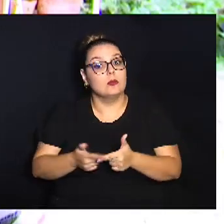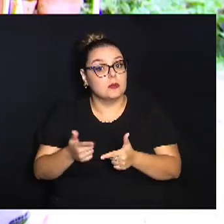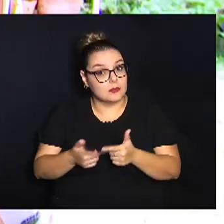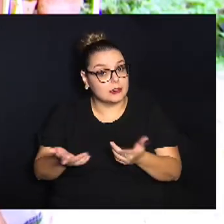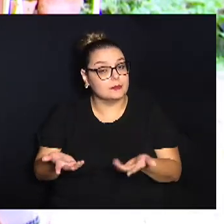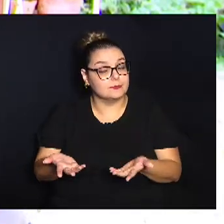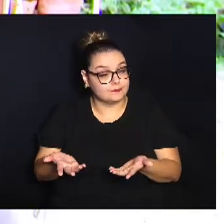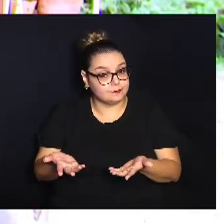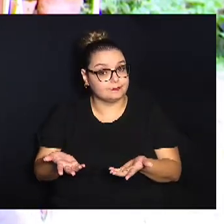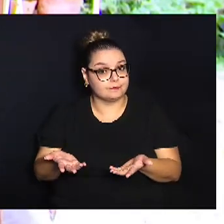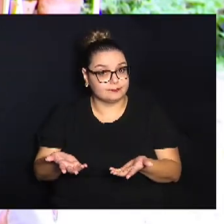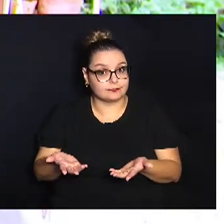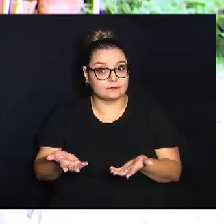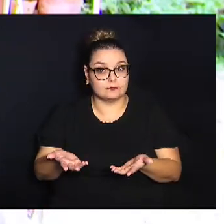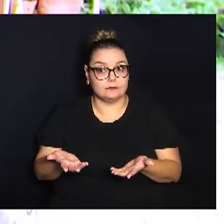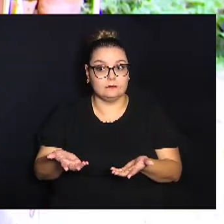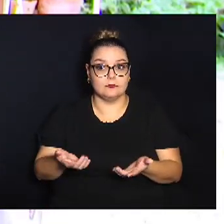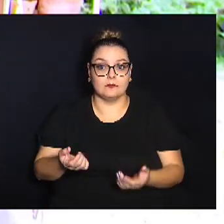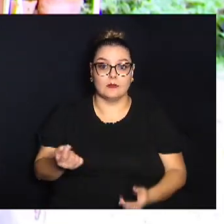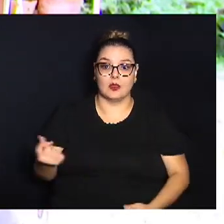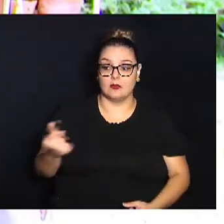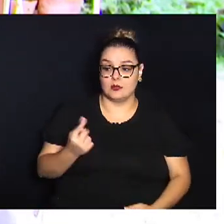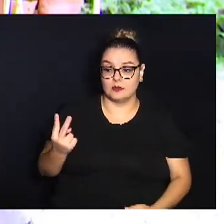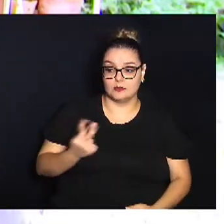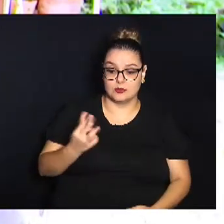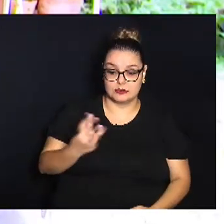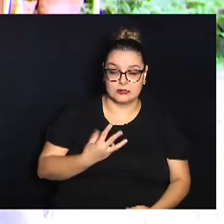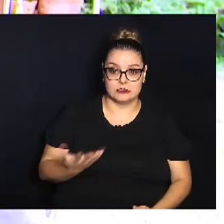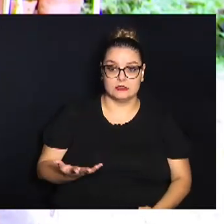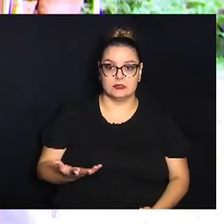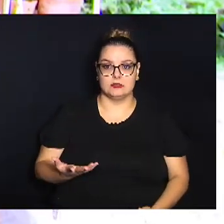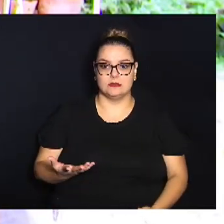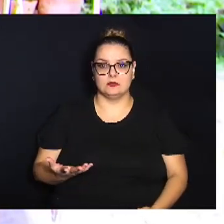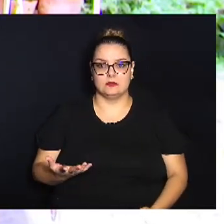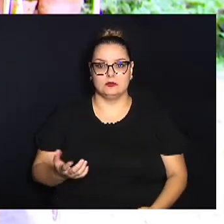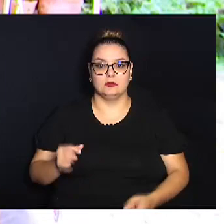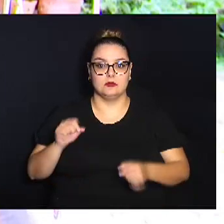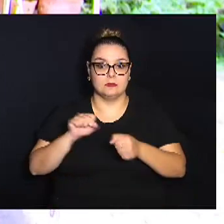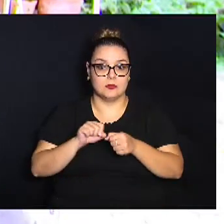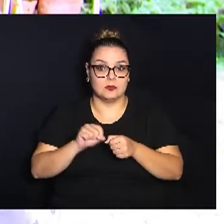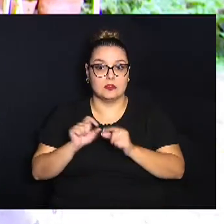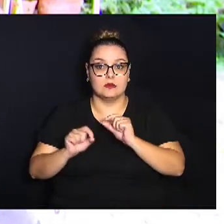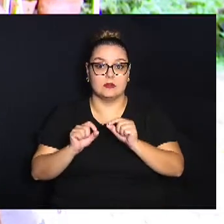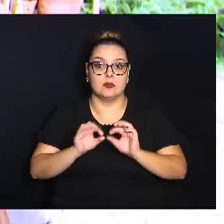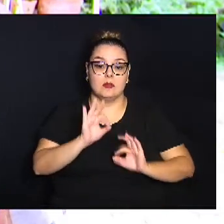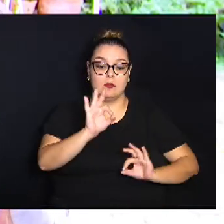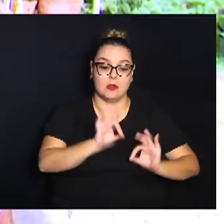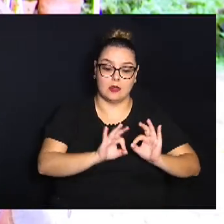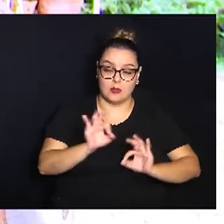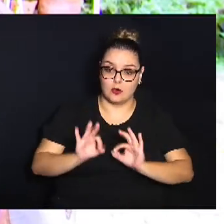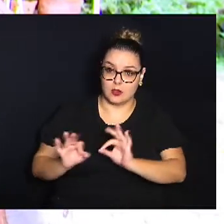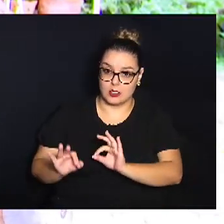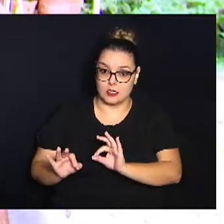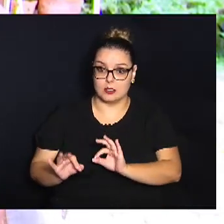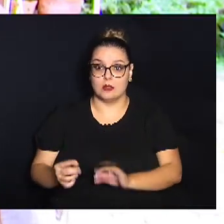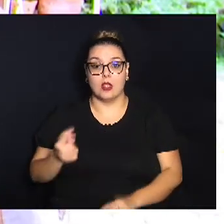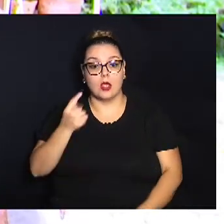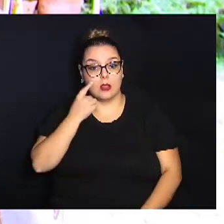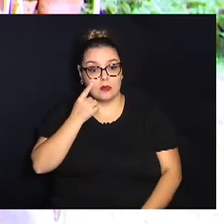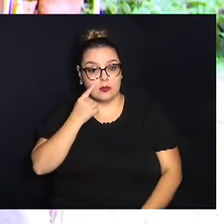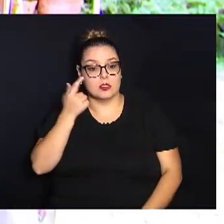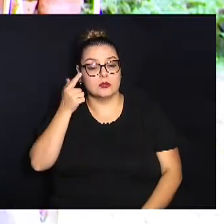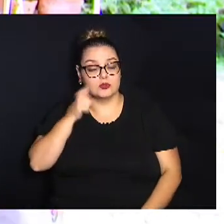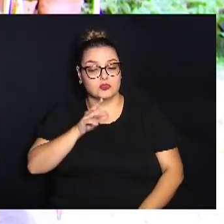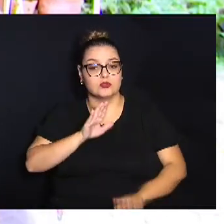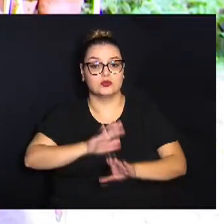né? E vem um, vem dois, vem três, a gente fala, vamos fazer então uma organização para ver se a gente consegue